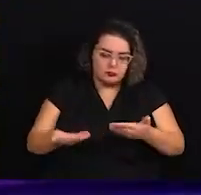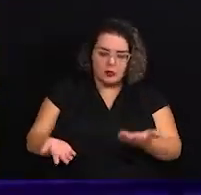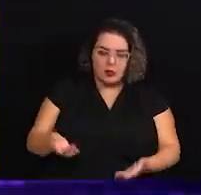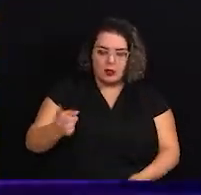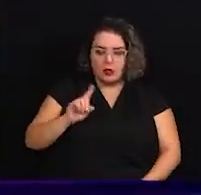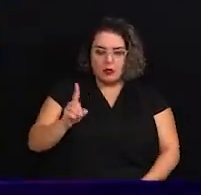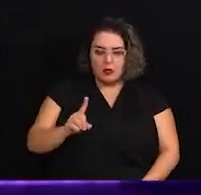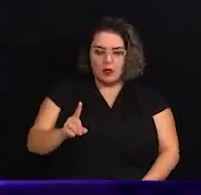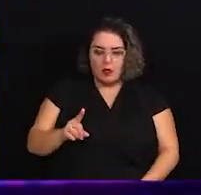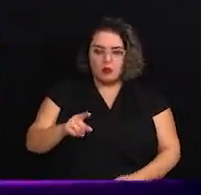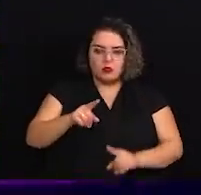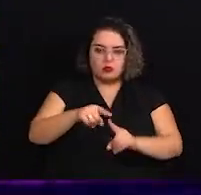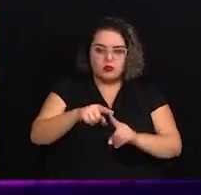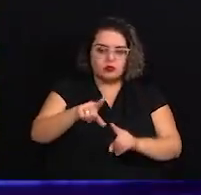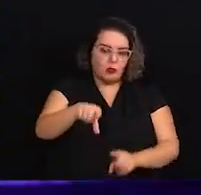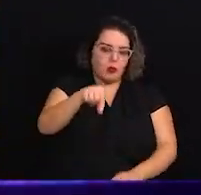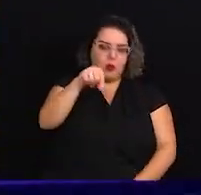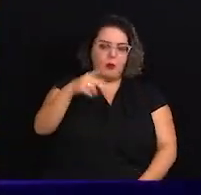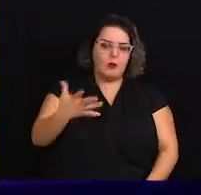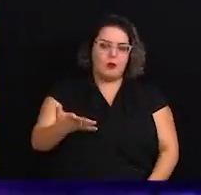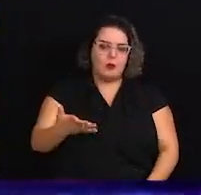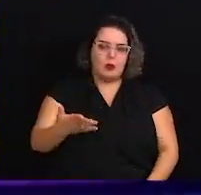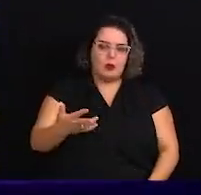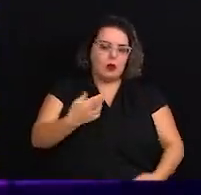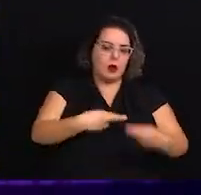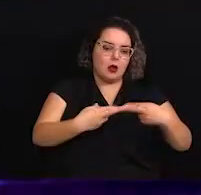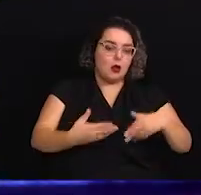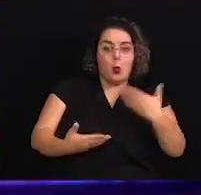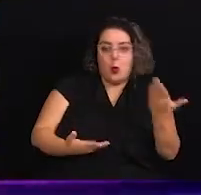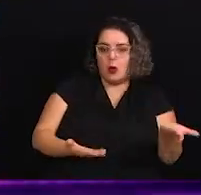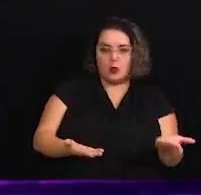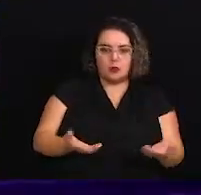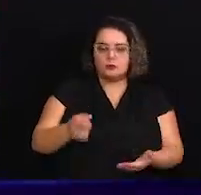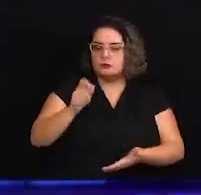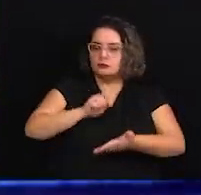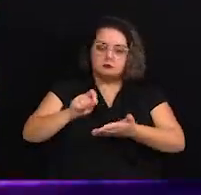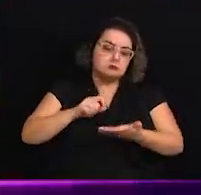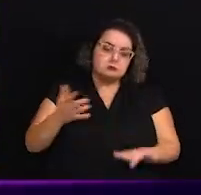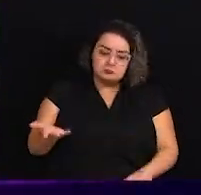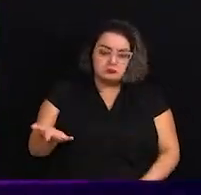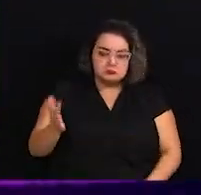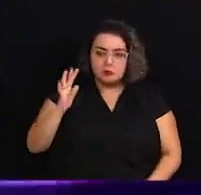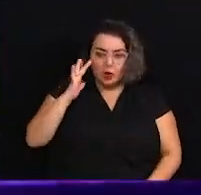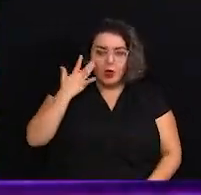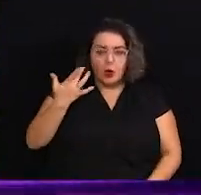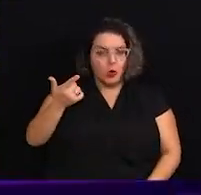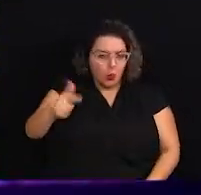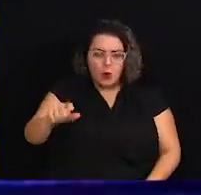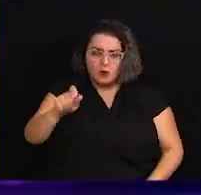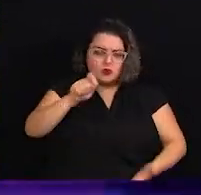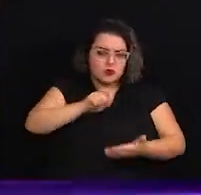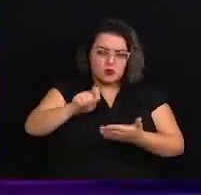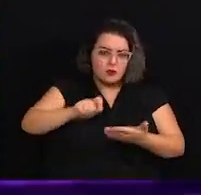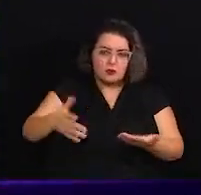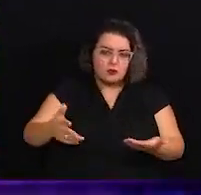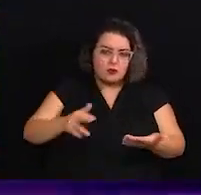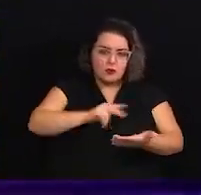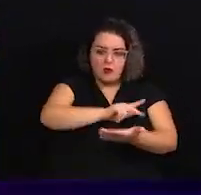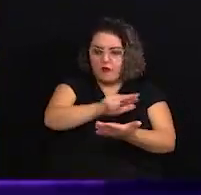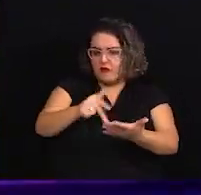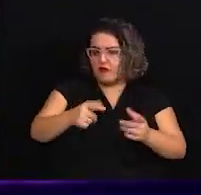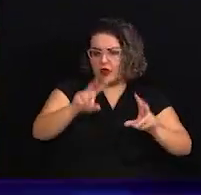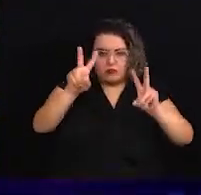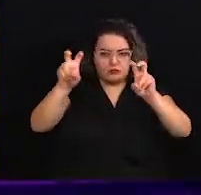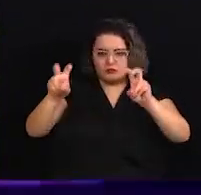um gênero que eu prefira em relação ao outro. Eu sempre escrevi e acho que devo continuar escrevendo sobre mais variados